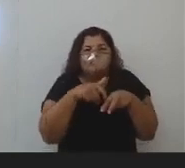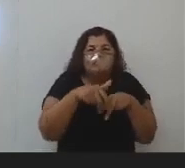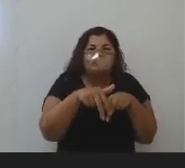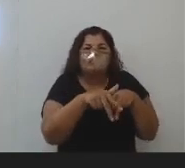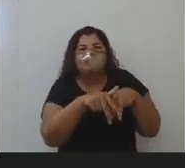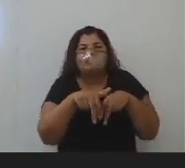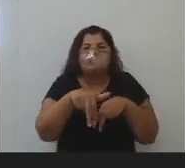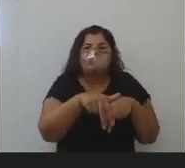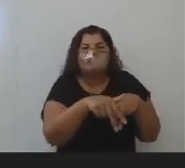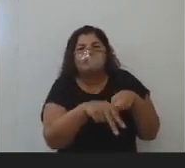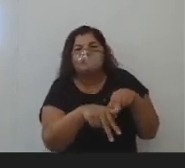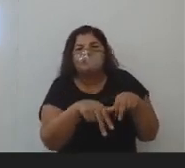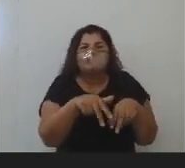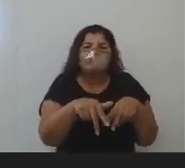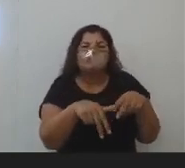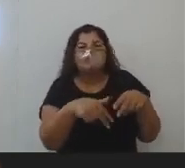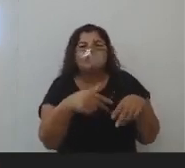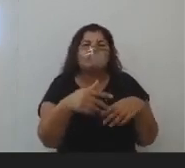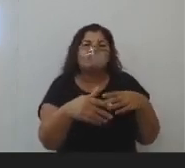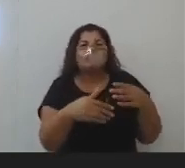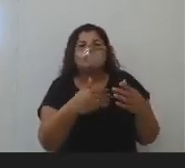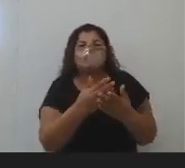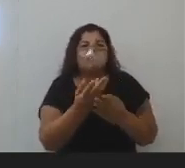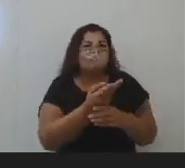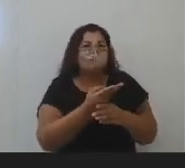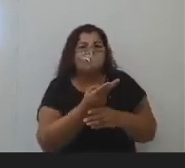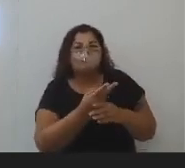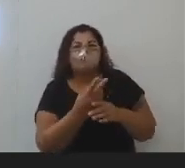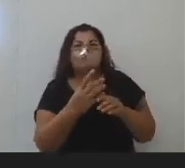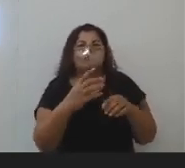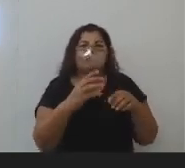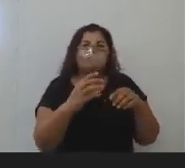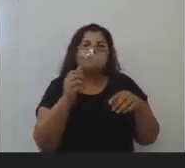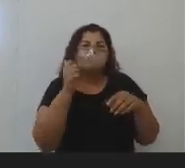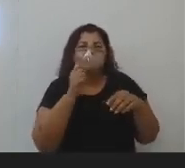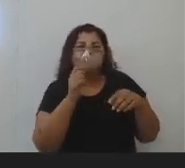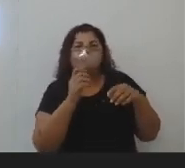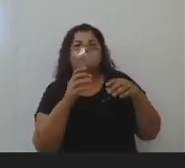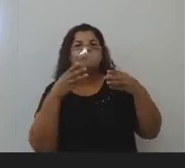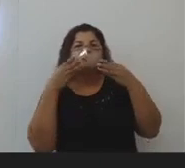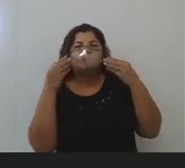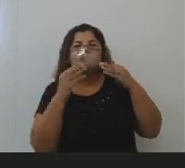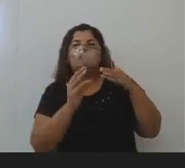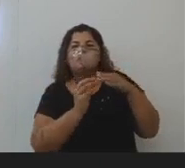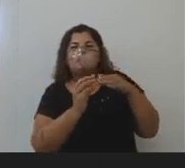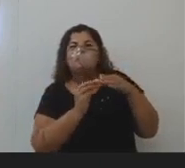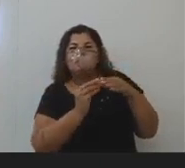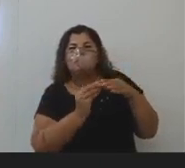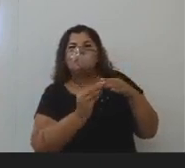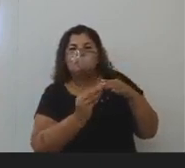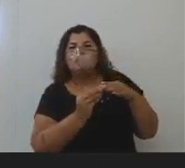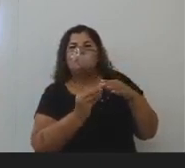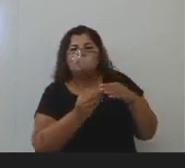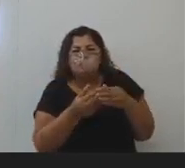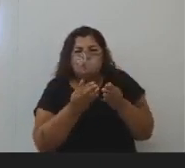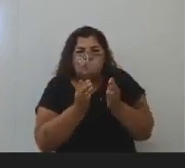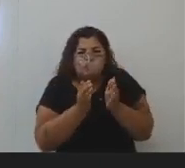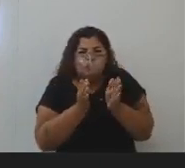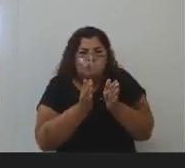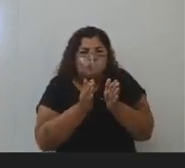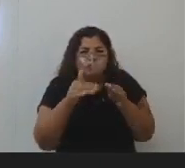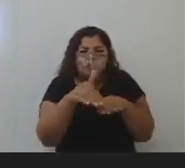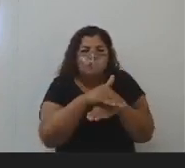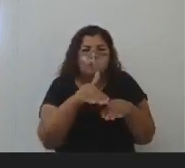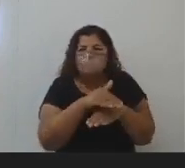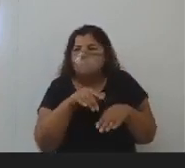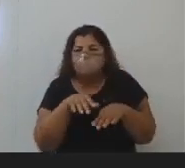a engatinhar, daqui a pouco ele vai começar a procurar comida. Você vê um gatinho pequenininho, novinho, bem pequenininho na rua,